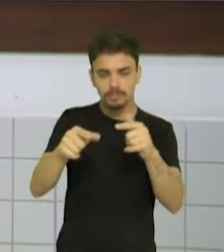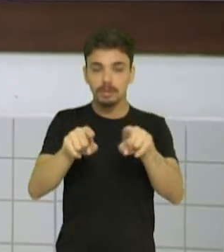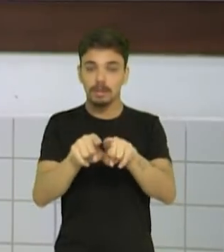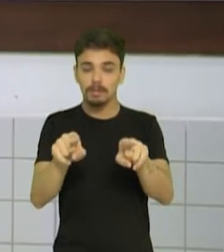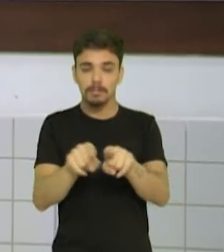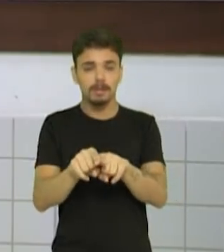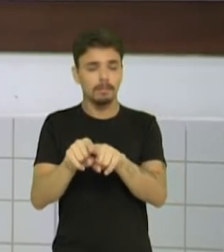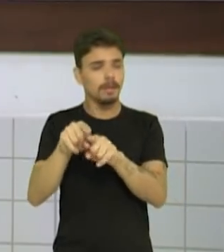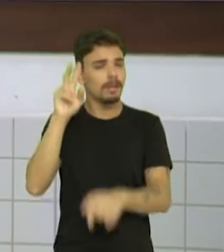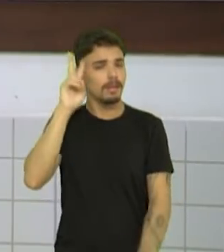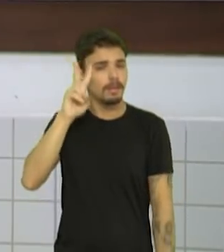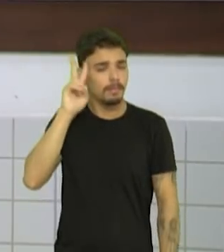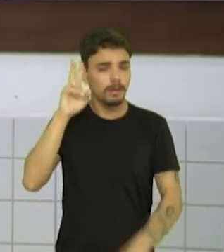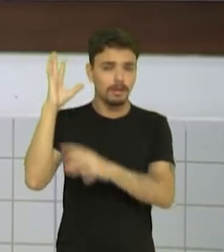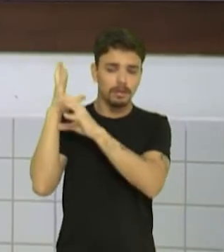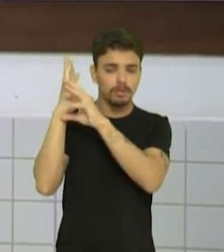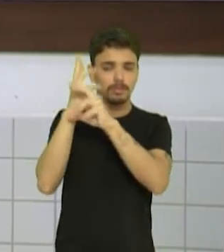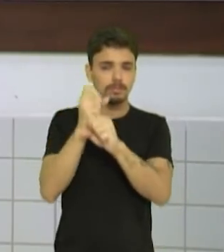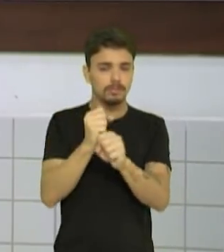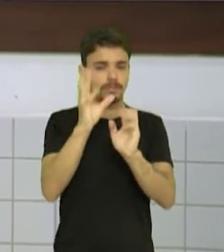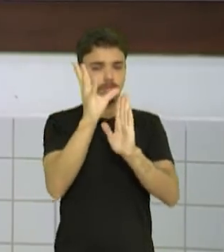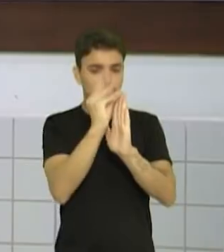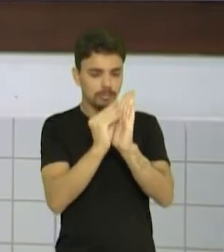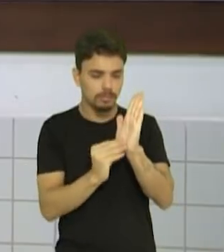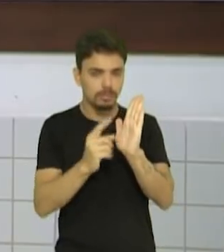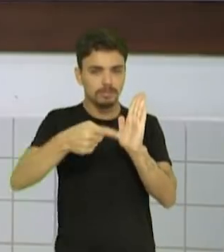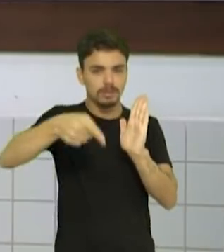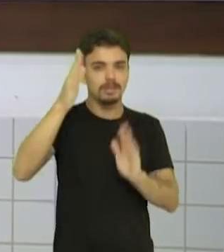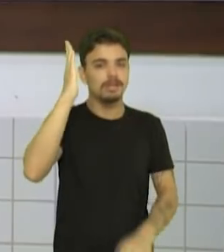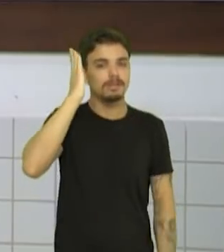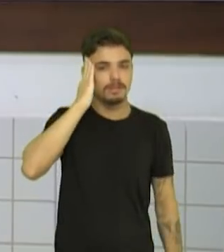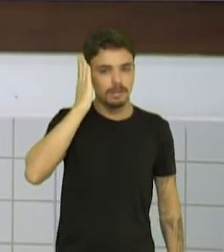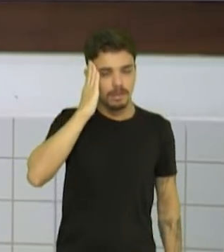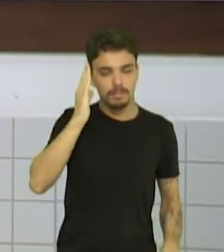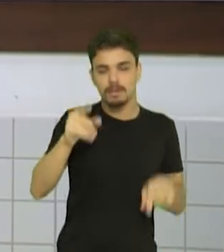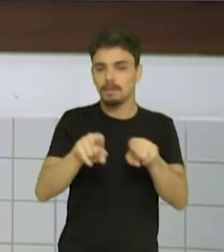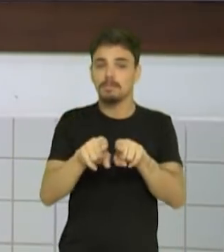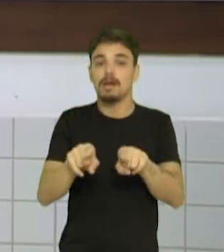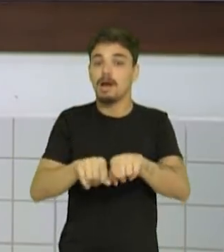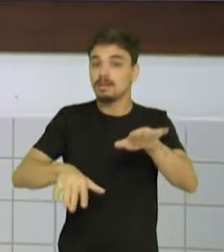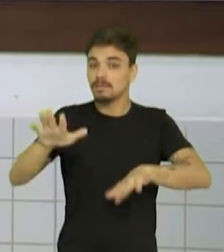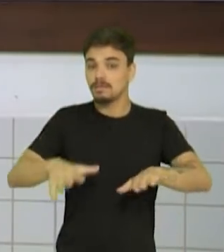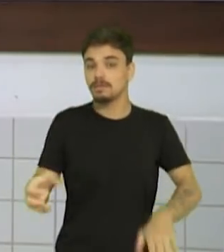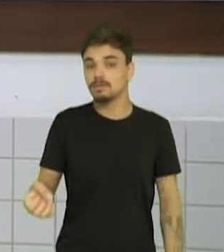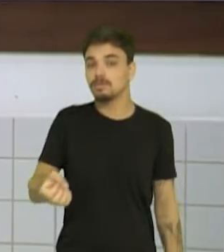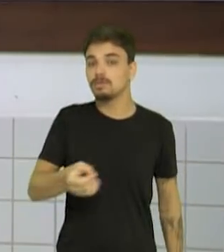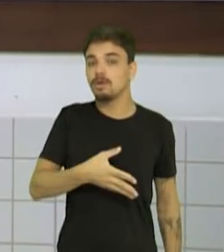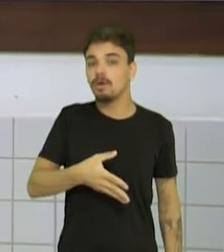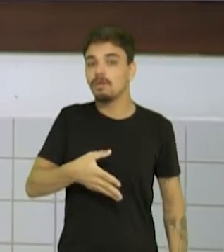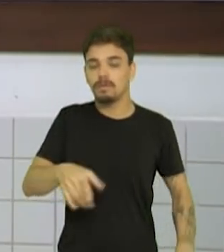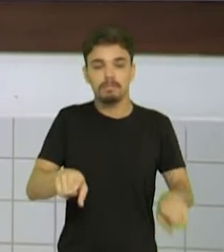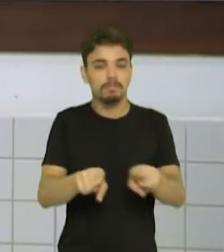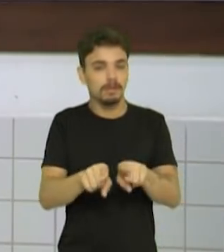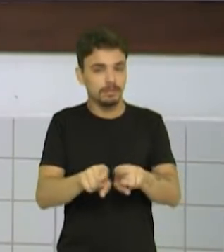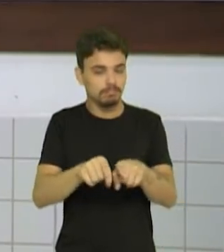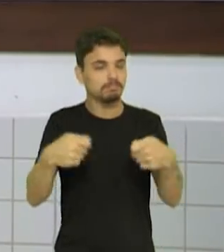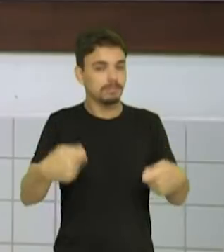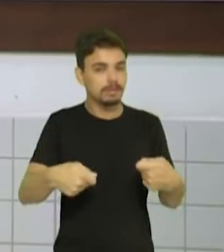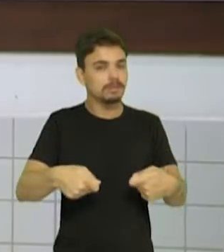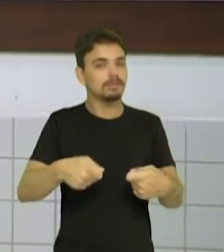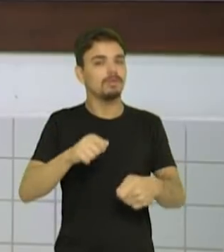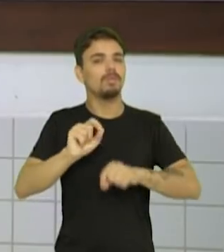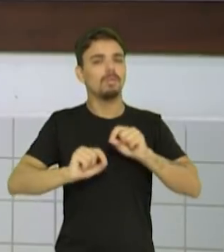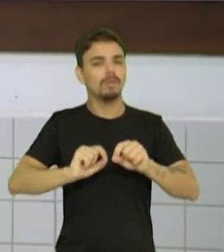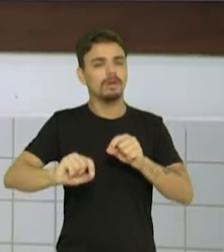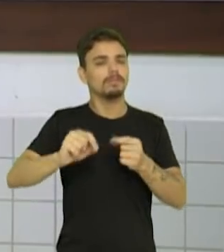relembrando alguns conceitos que vocês já conhecem e outras coisas que talvez sejam novas, mas o importante é sempre estar estudando e